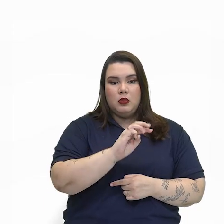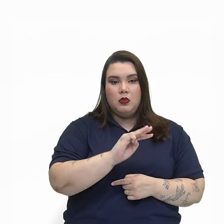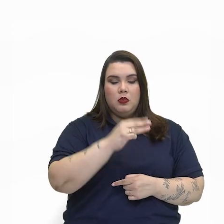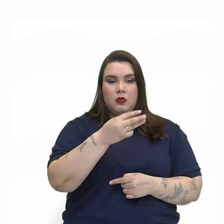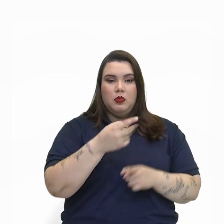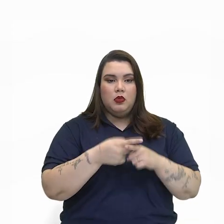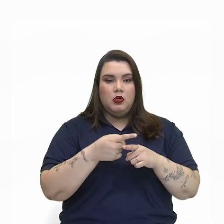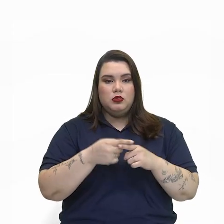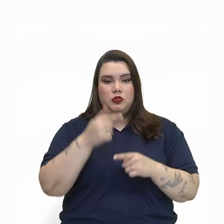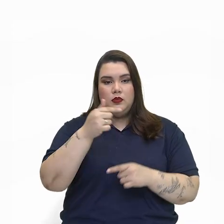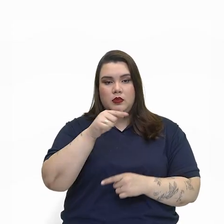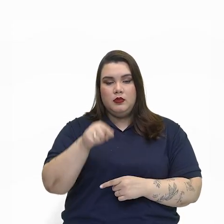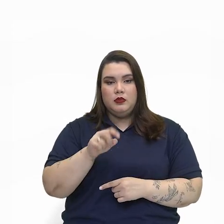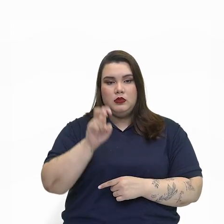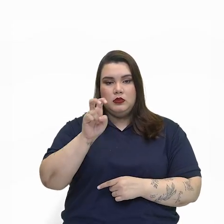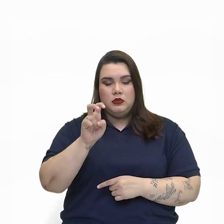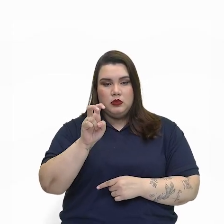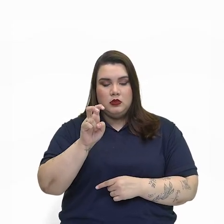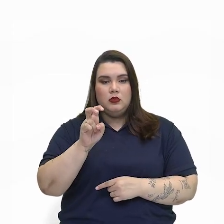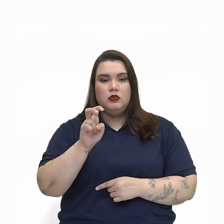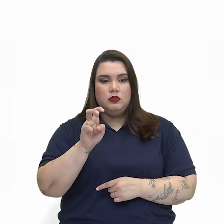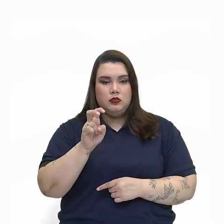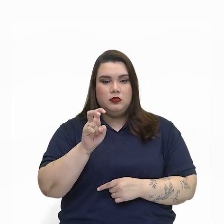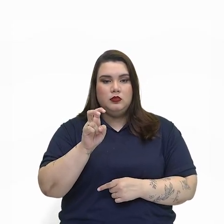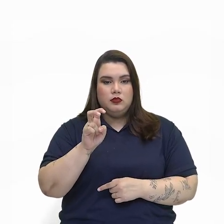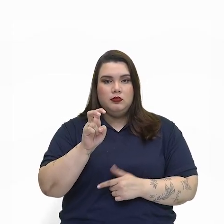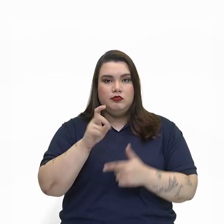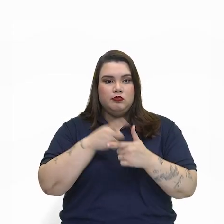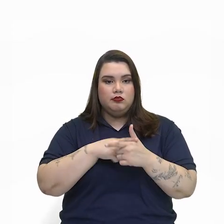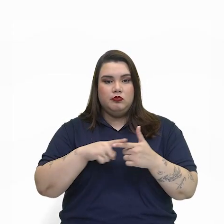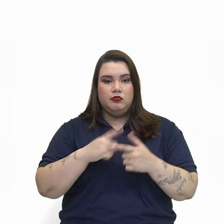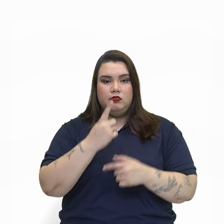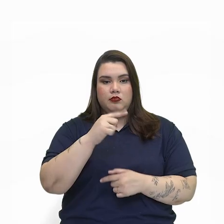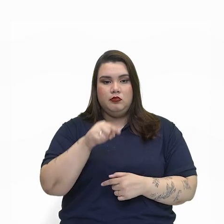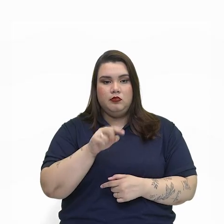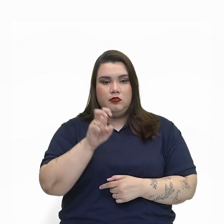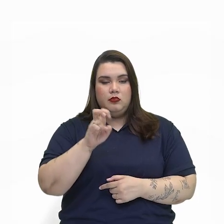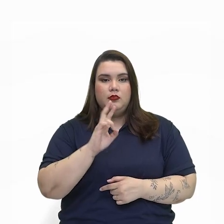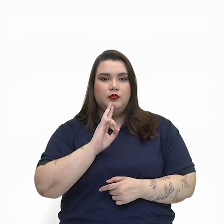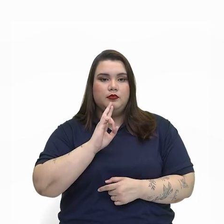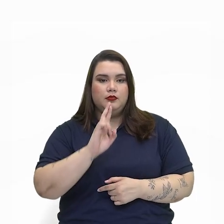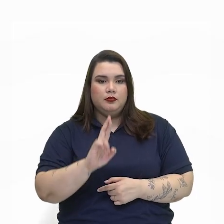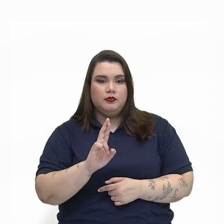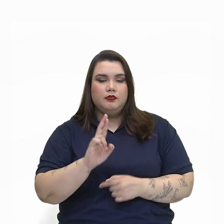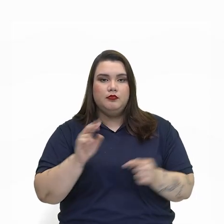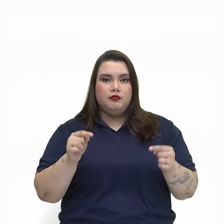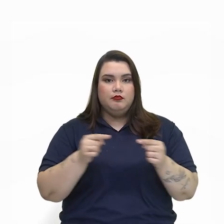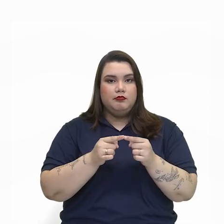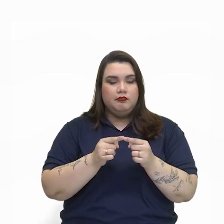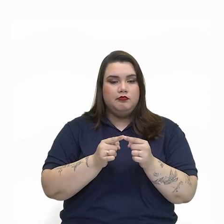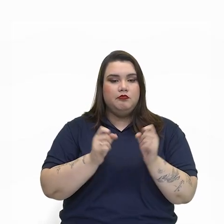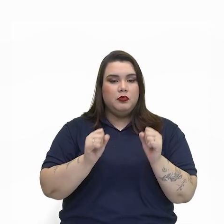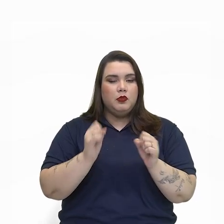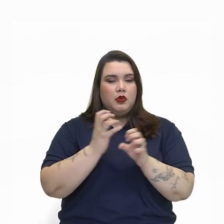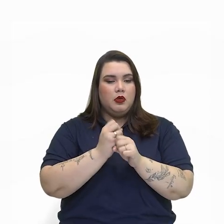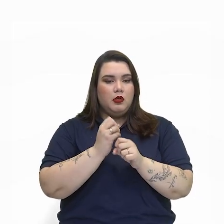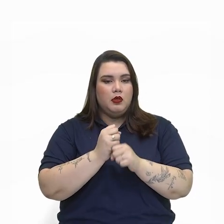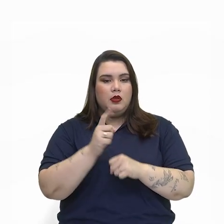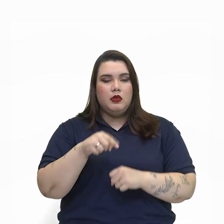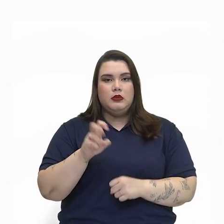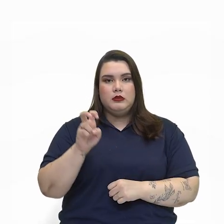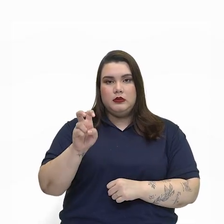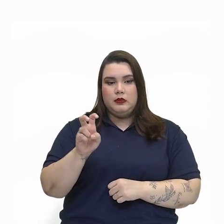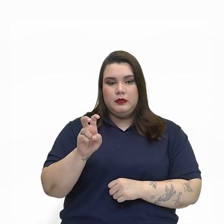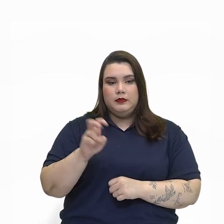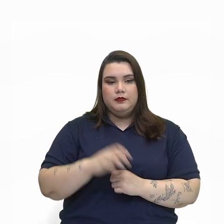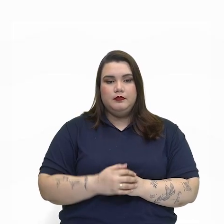que 5? Porque 7,5 aqui, ó, 7,5 dividido por 1,5, pode conferir aí na calculadora, dá